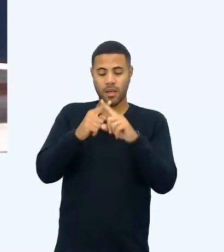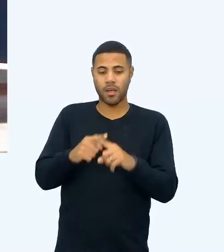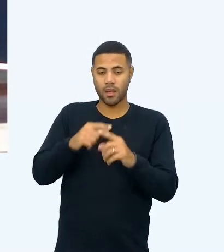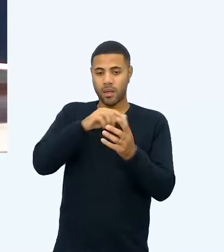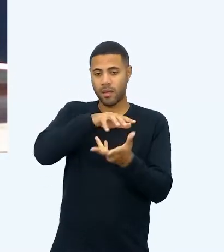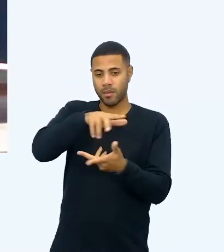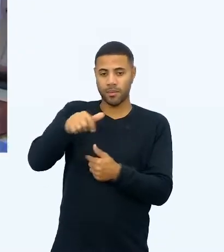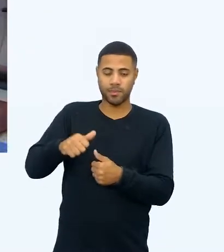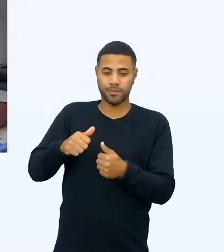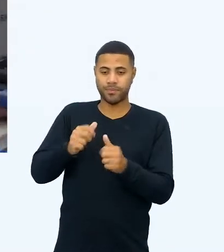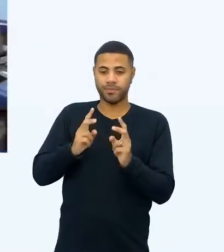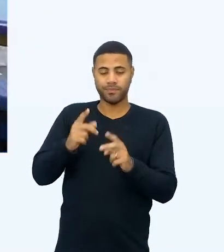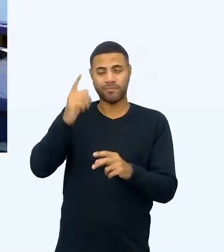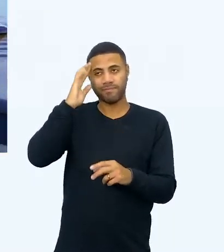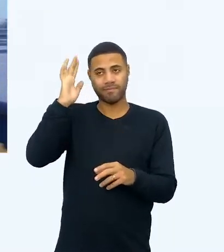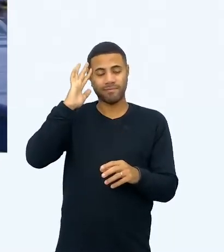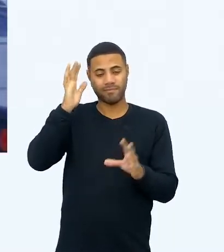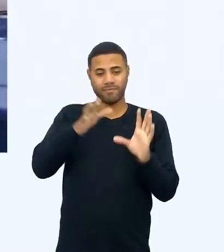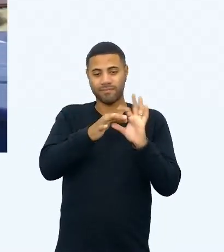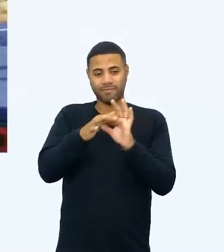sabe pensando em umas Olimpíadas.